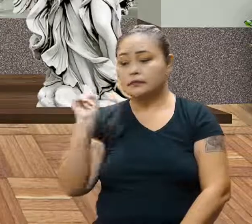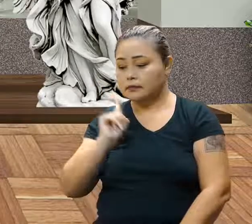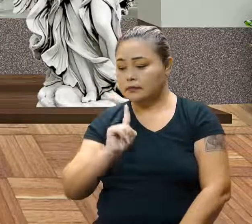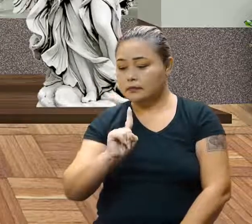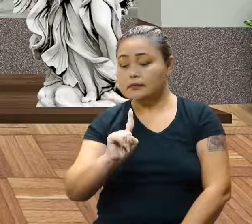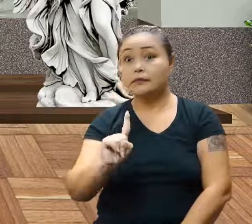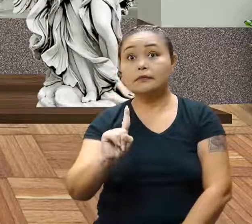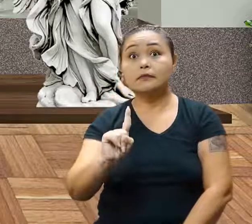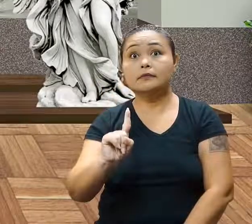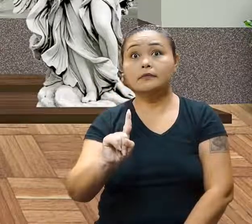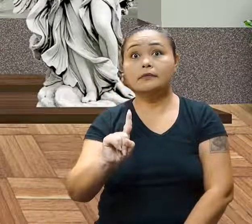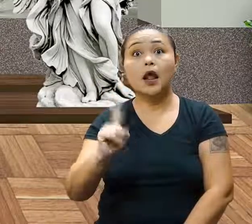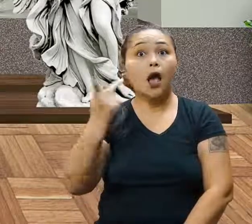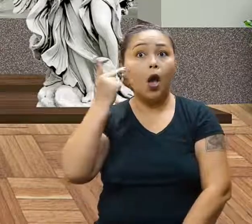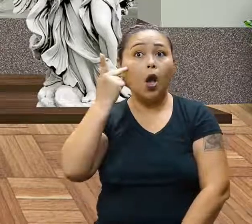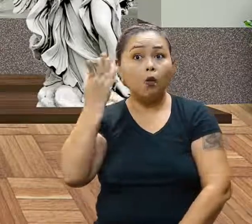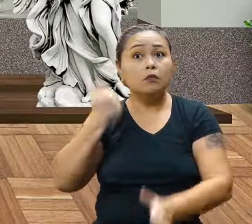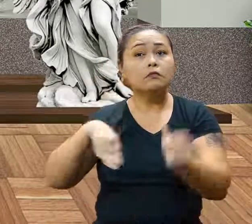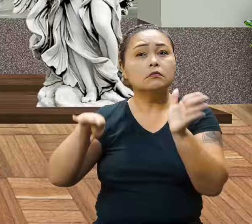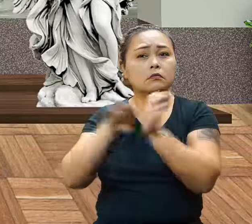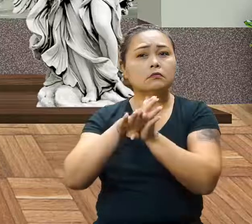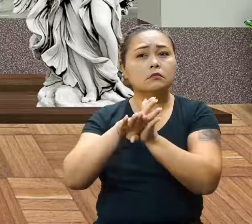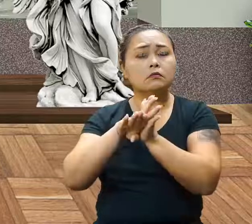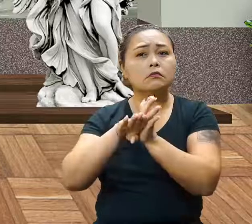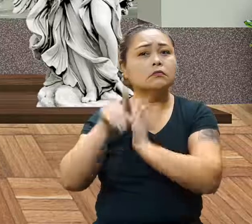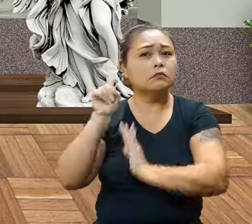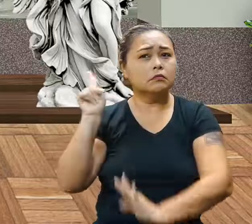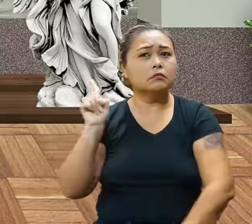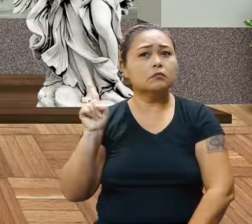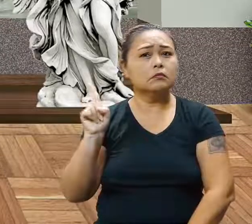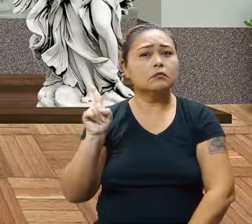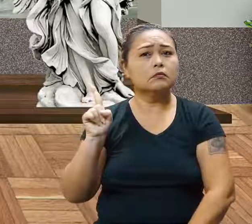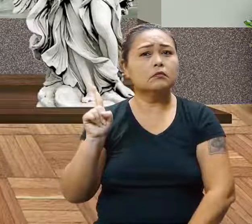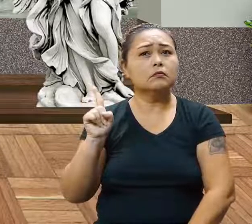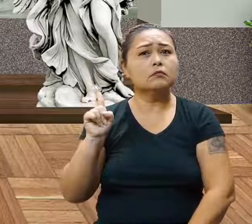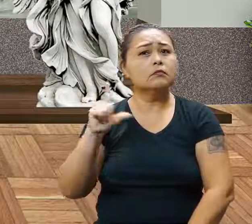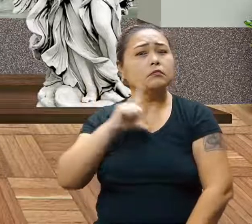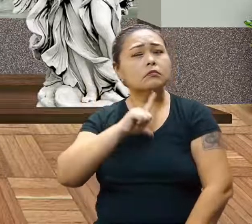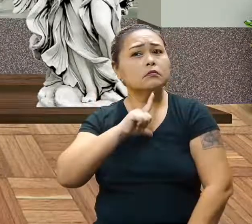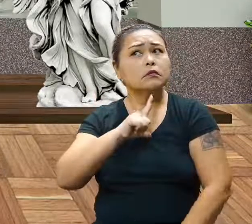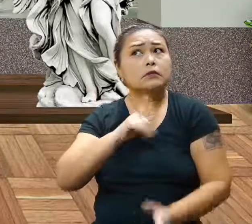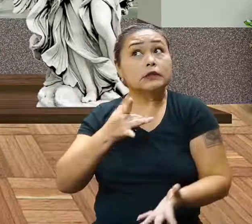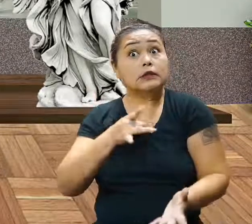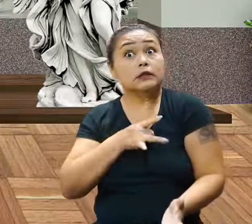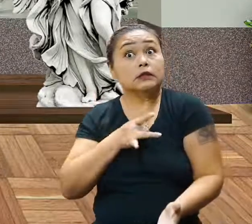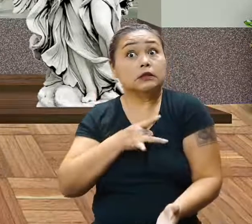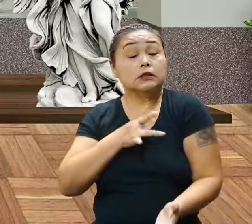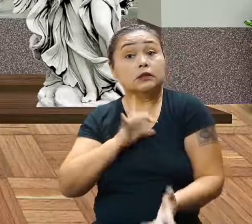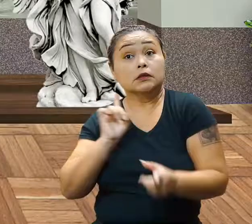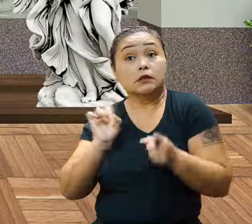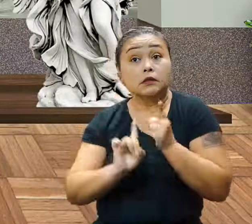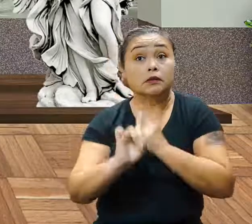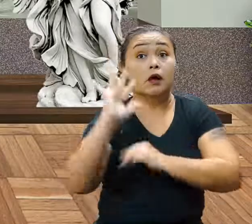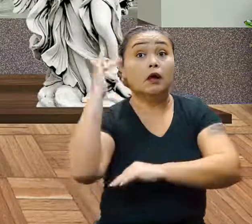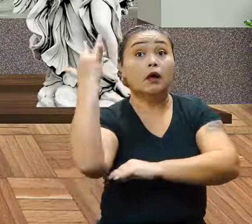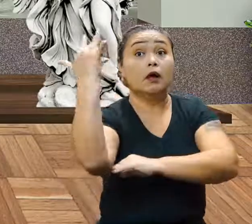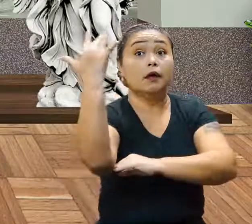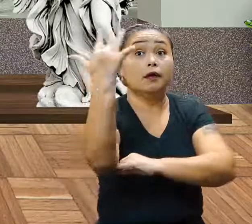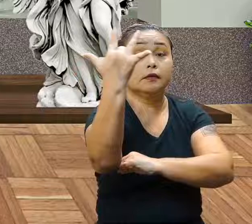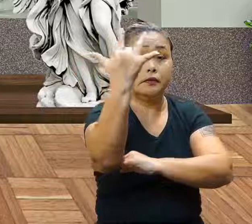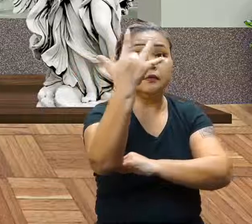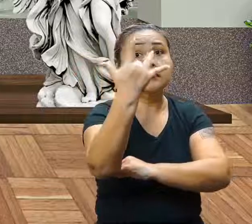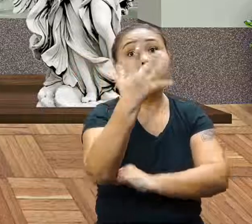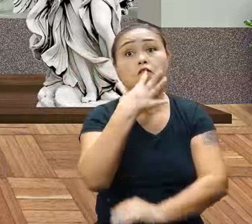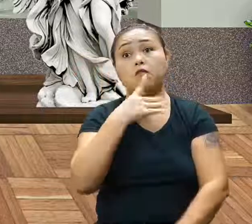de São Paulo. Eles têm um certo receio de adentrar a floresta. É